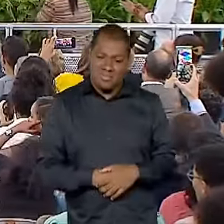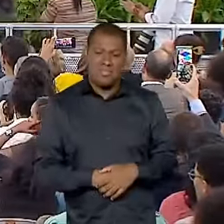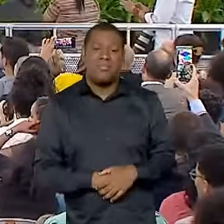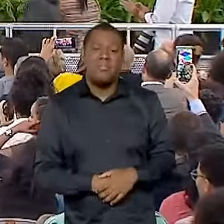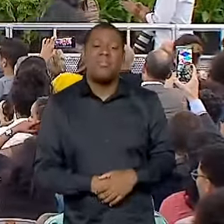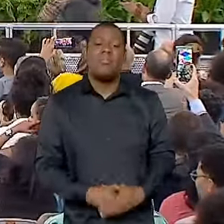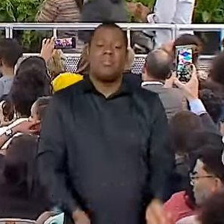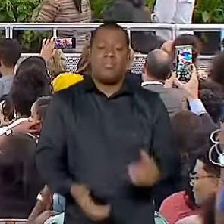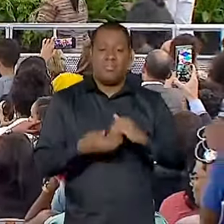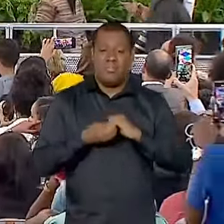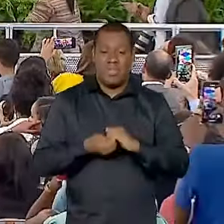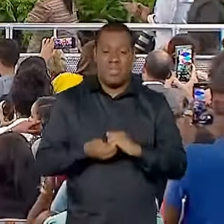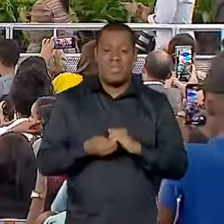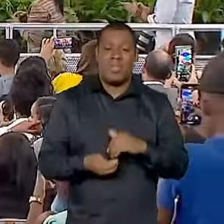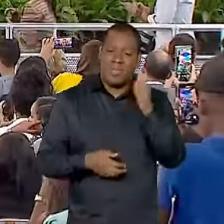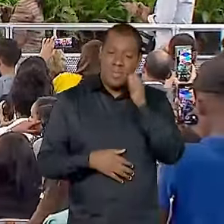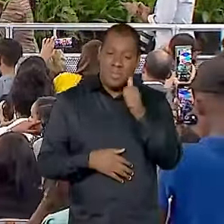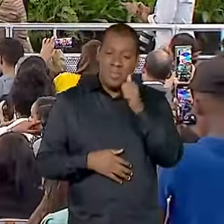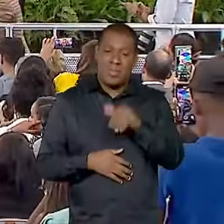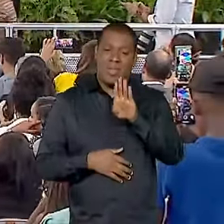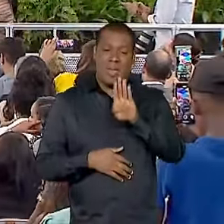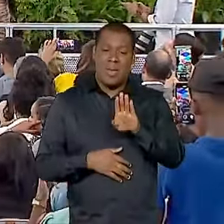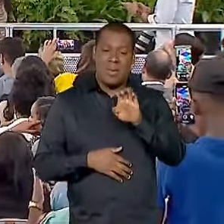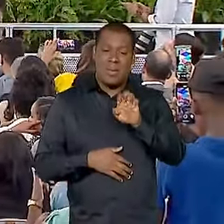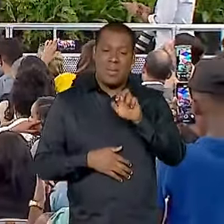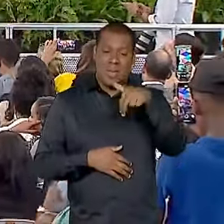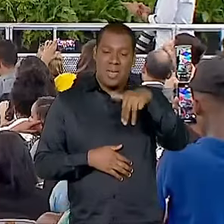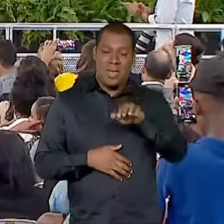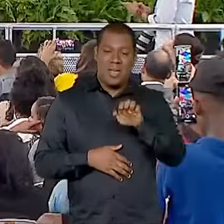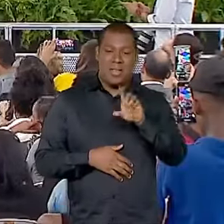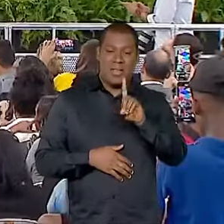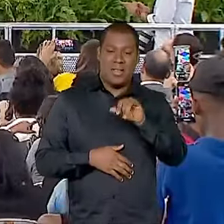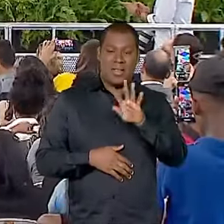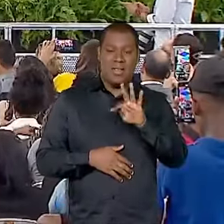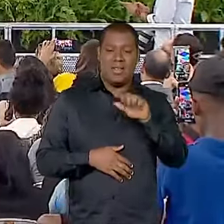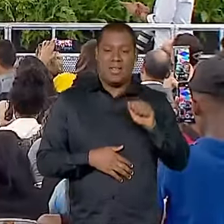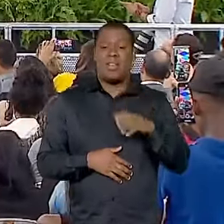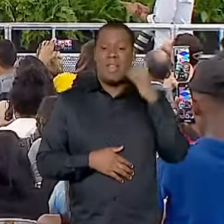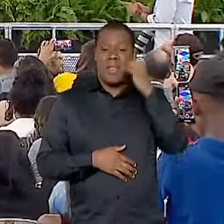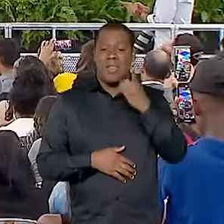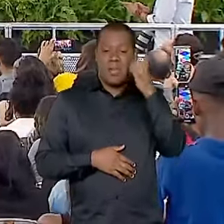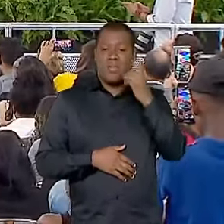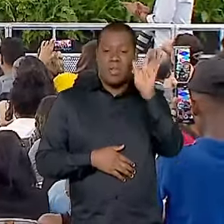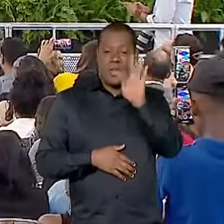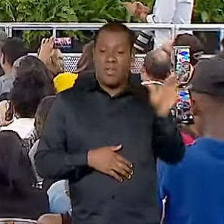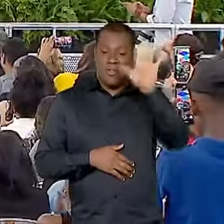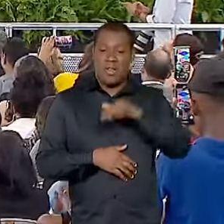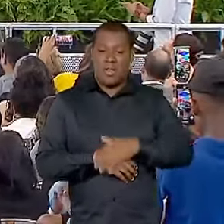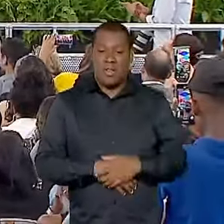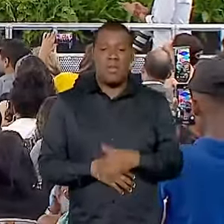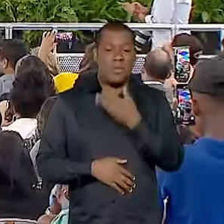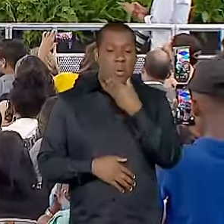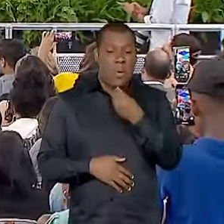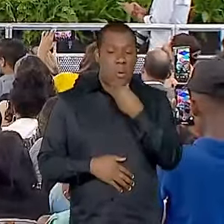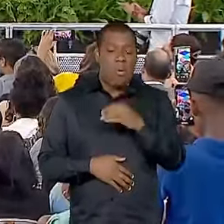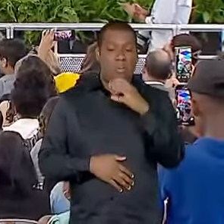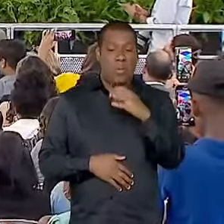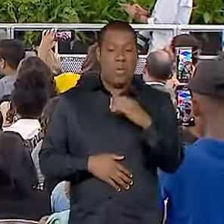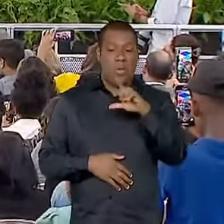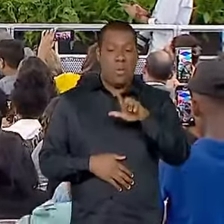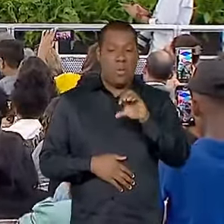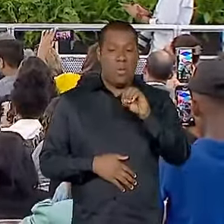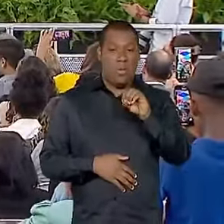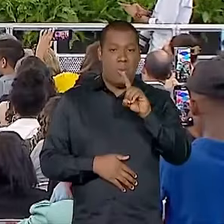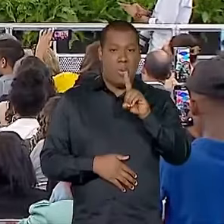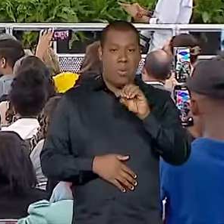cumprimentar a Benedita da Silva, nossa deputada federal, o Clodoaldo Magalhães,